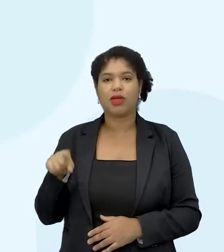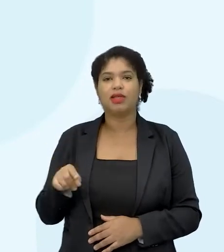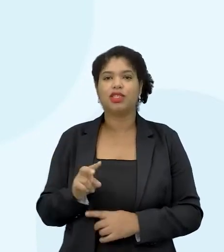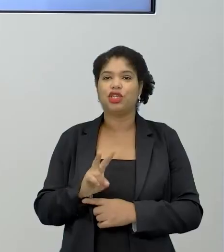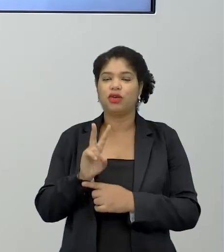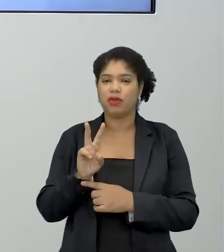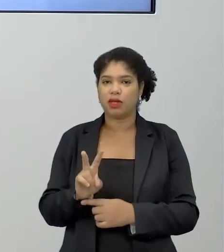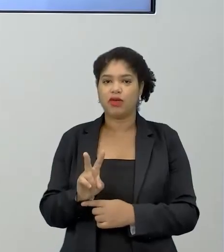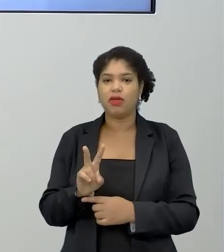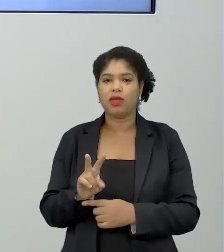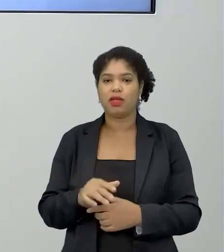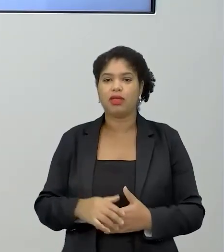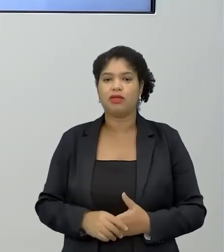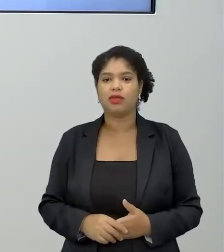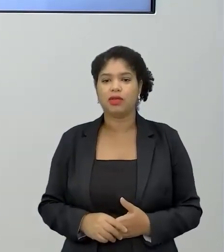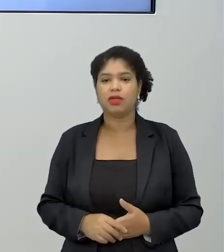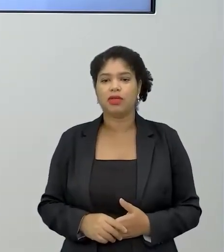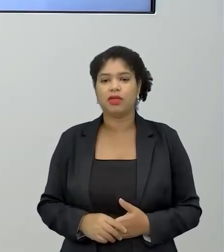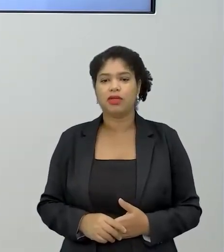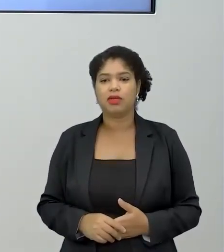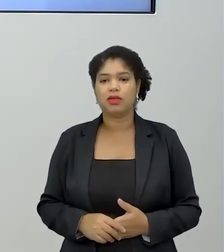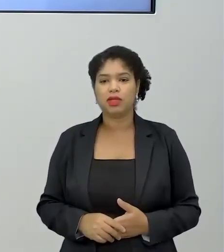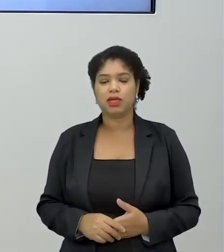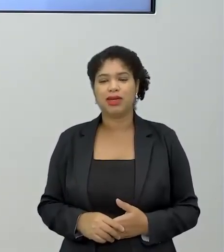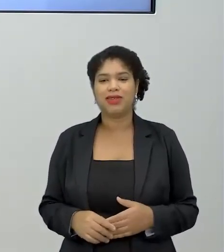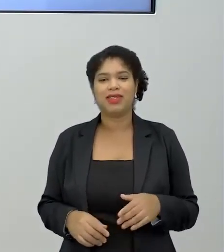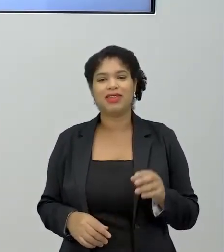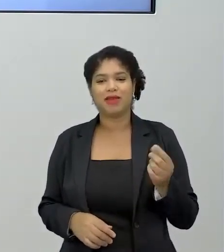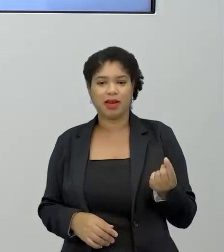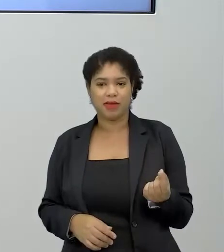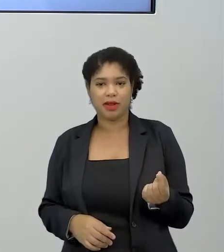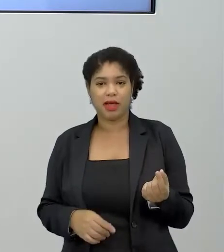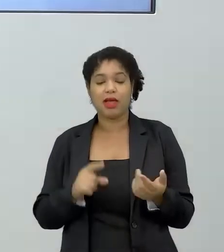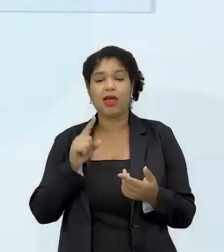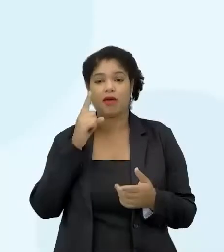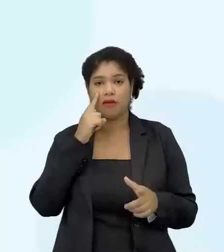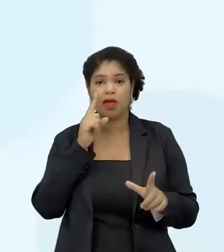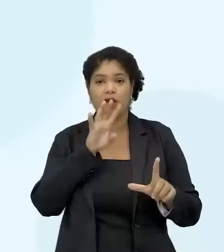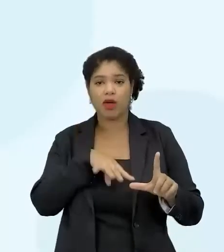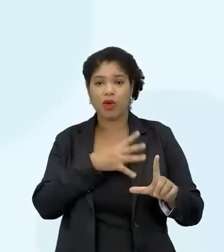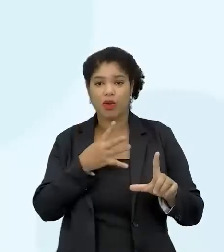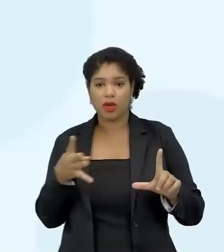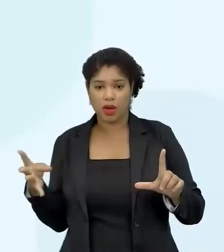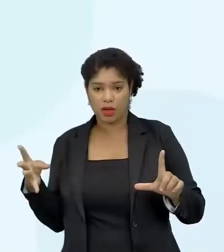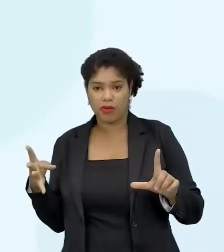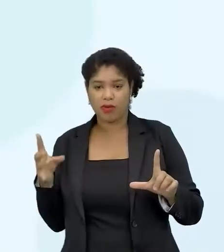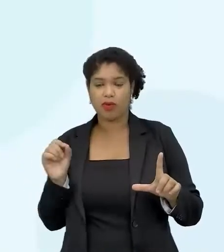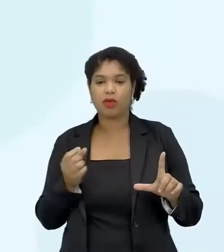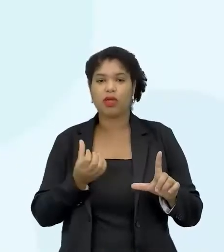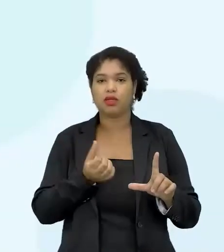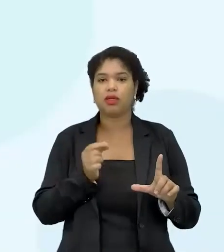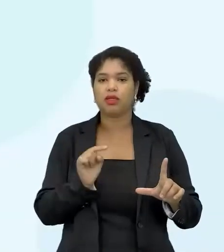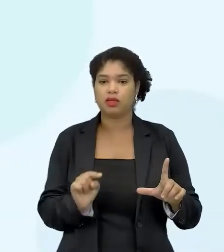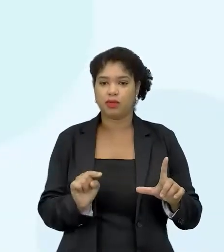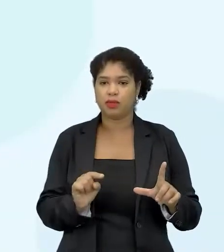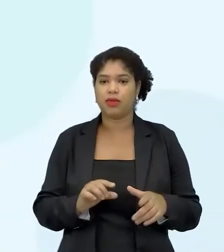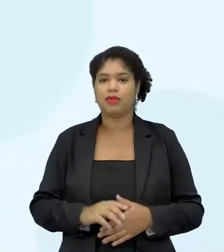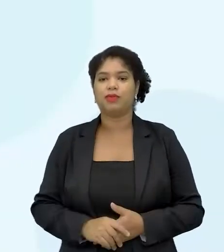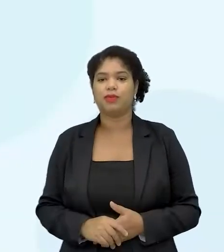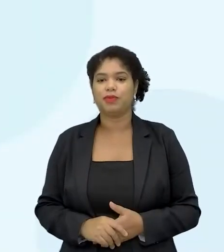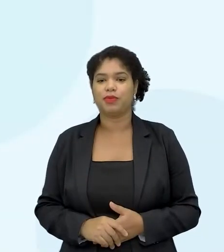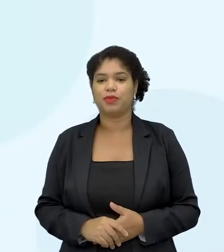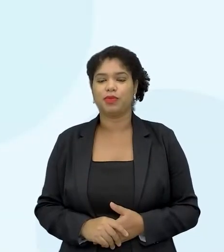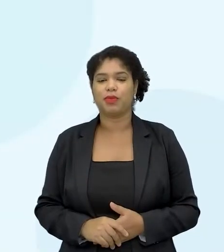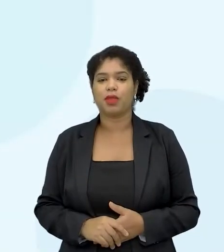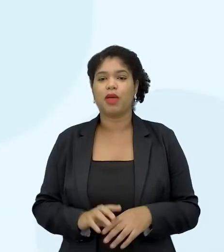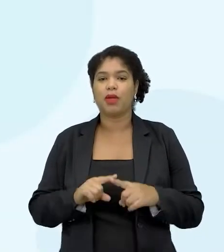ela fica aqui na vertical, tá? E aí ele fala o seguinte, como eu ponho o gráfico? Olha lá, na posição 0, 6.000. Então, começa